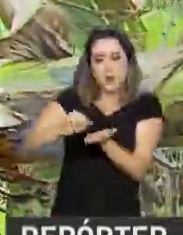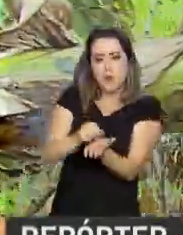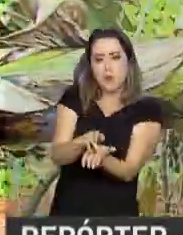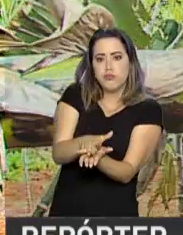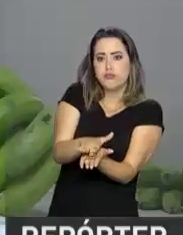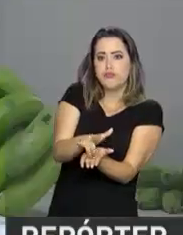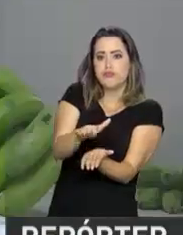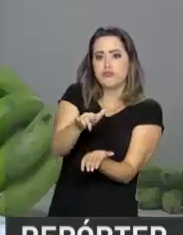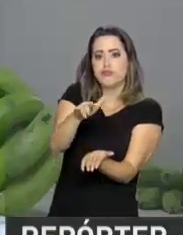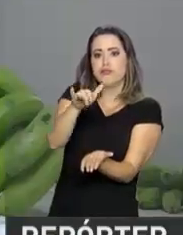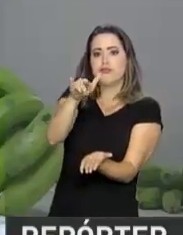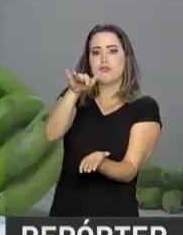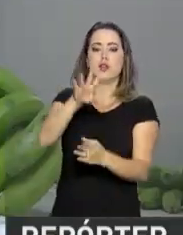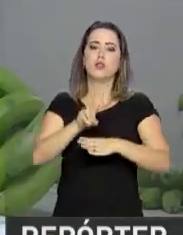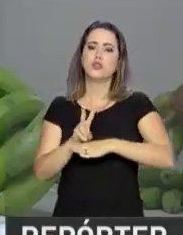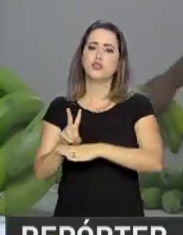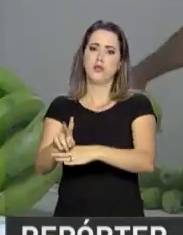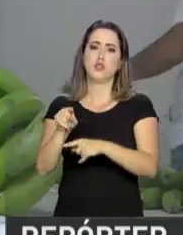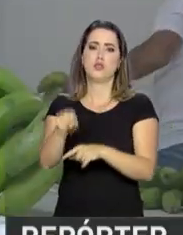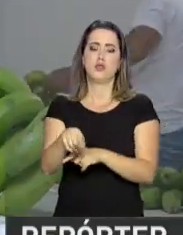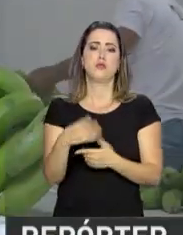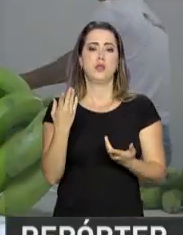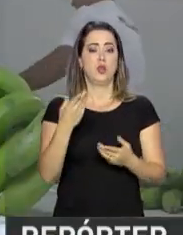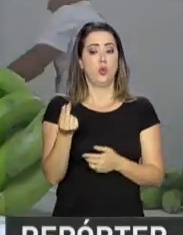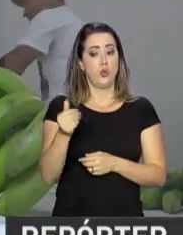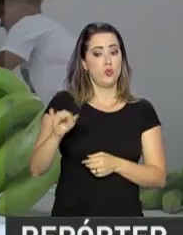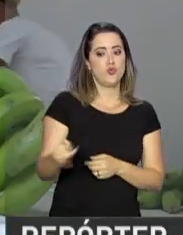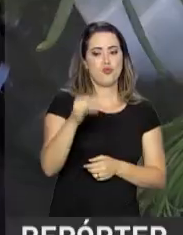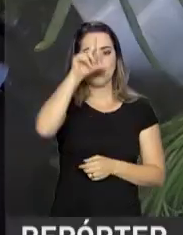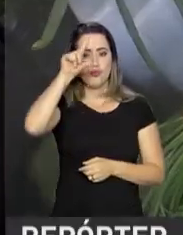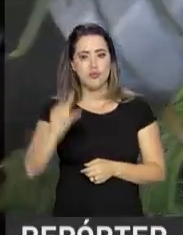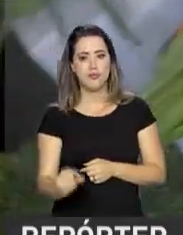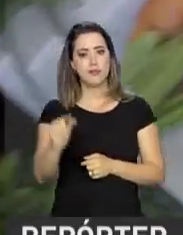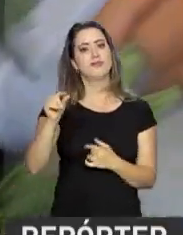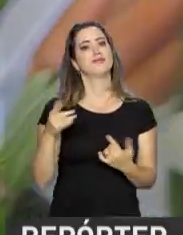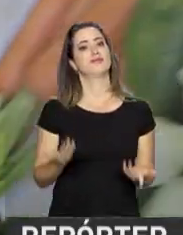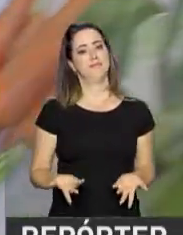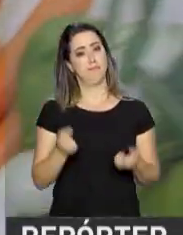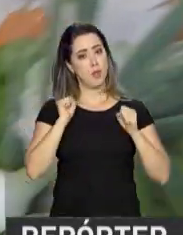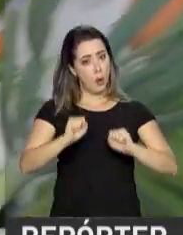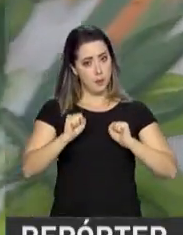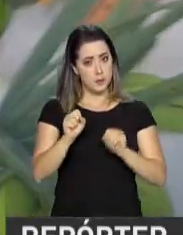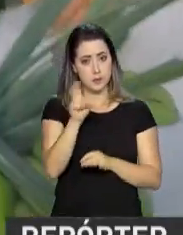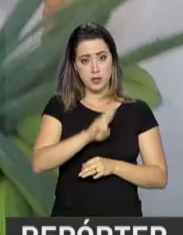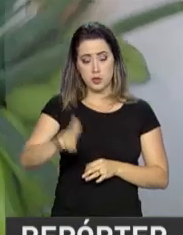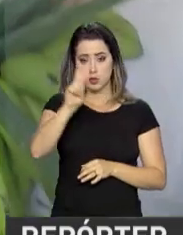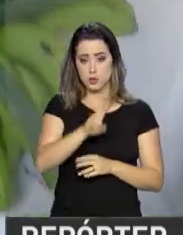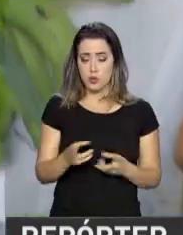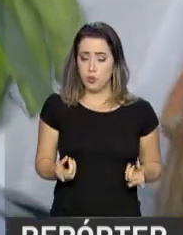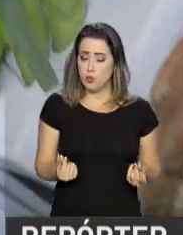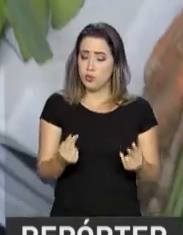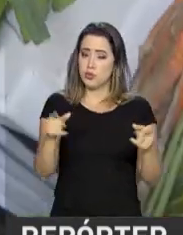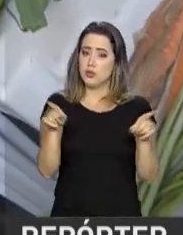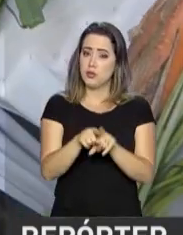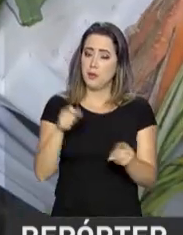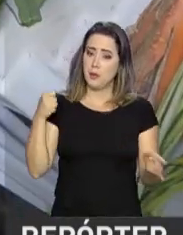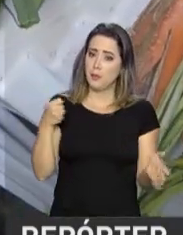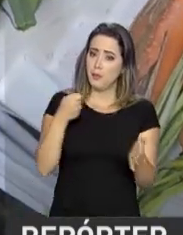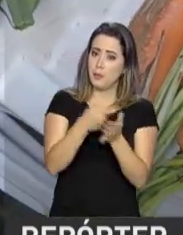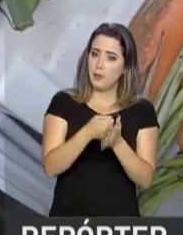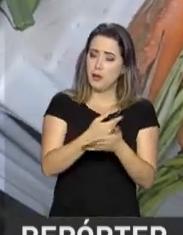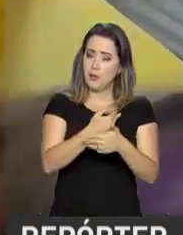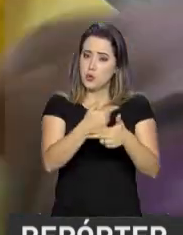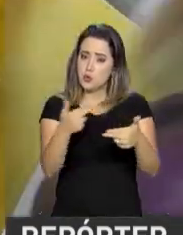de reais os juros mais baixos do mercado a possibilidade de usar os recursos para custeio e